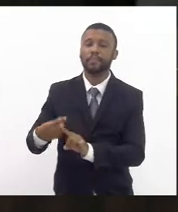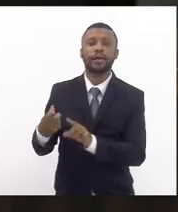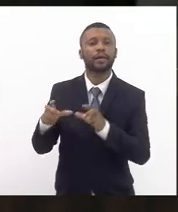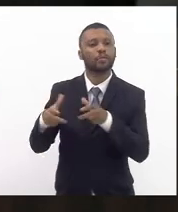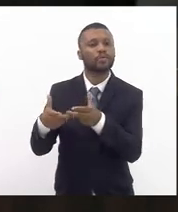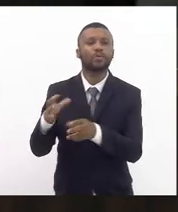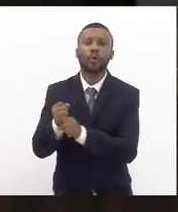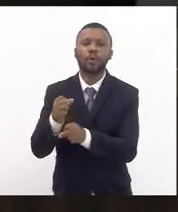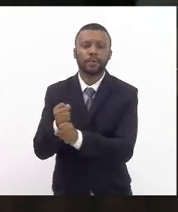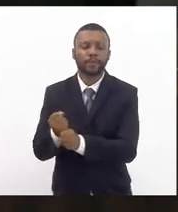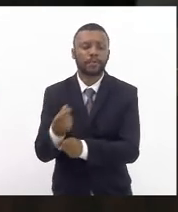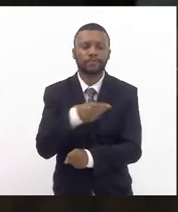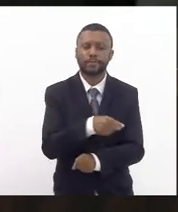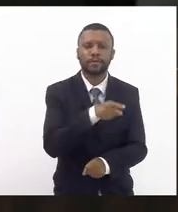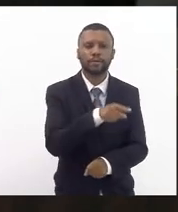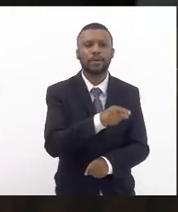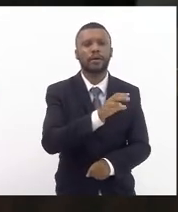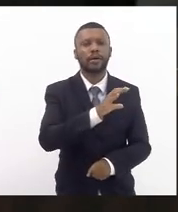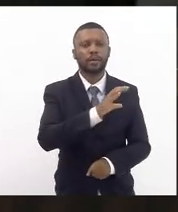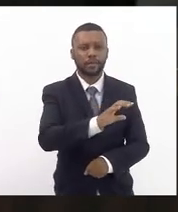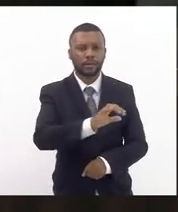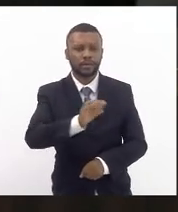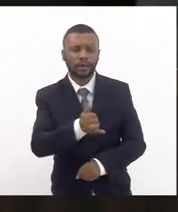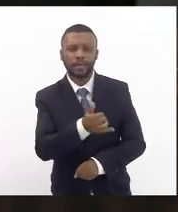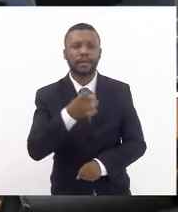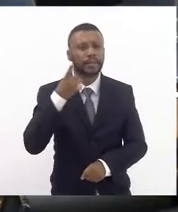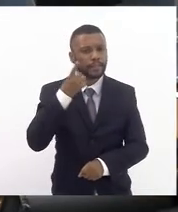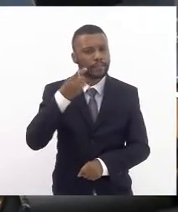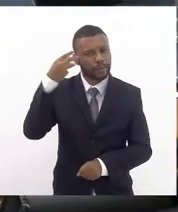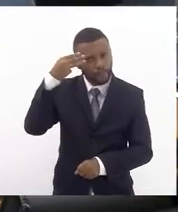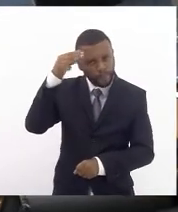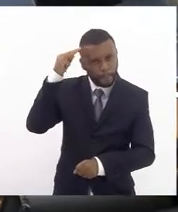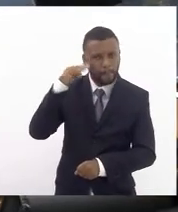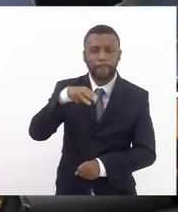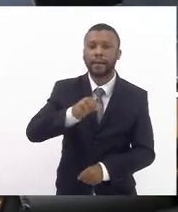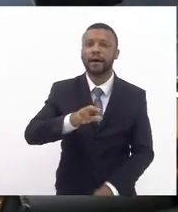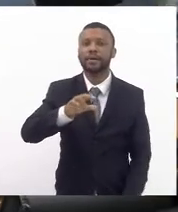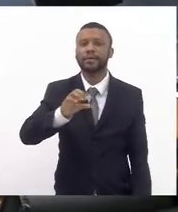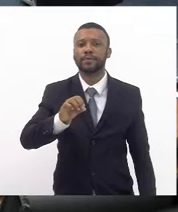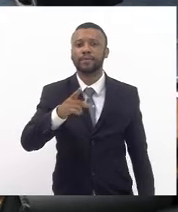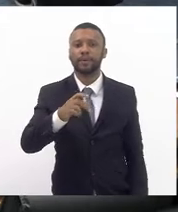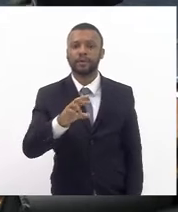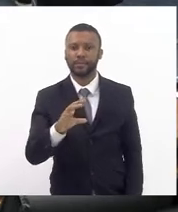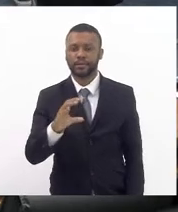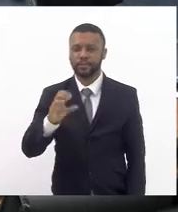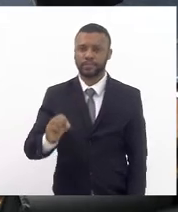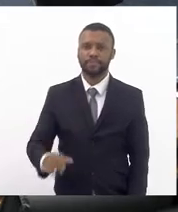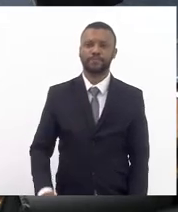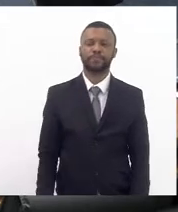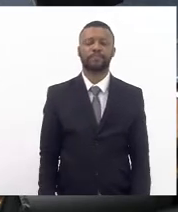Para emitir parecer pela Comissão de Constituição e Justiça, deputado Márcio Pacheco.